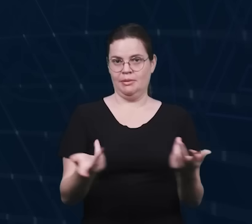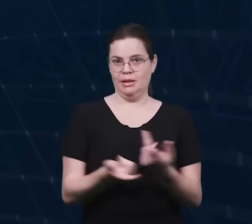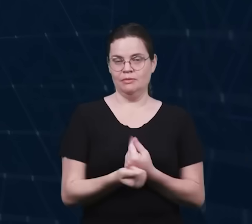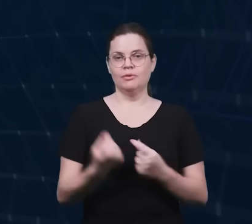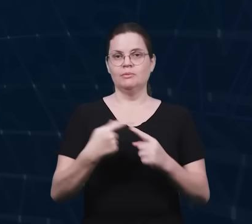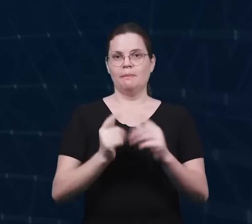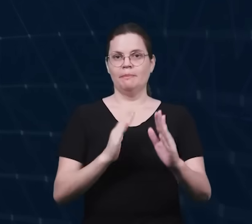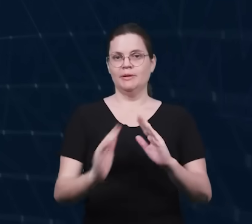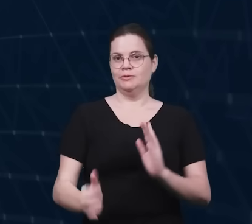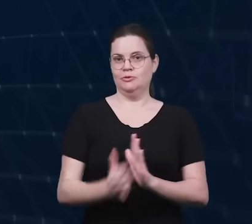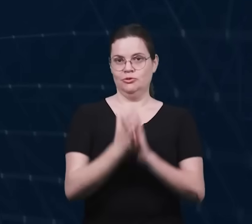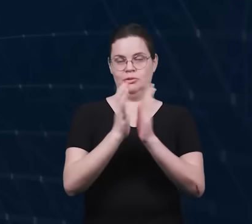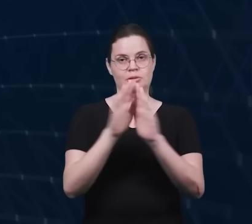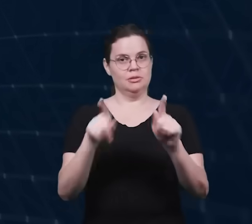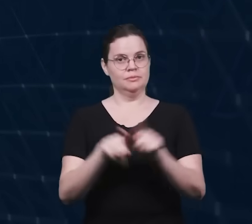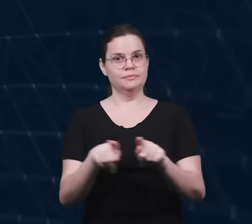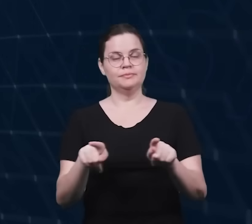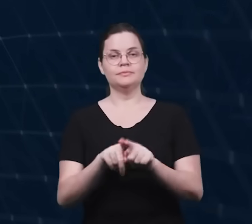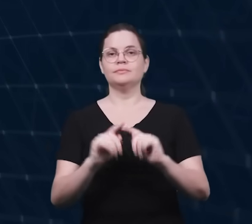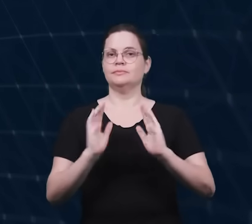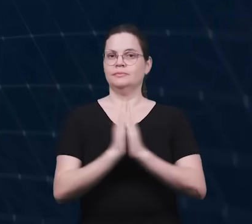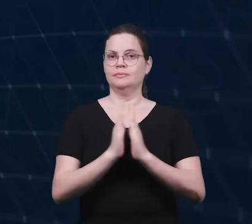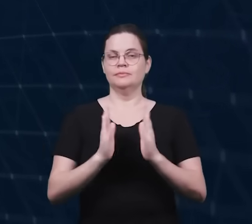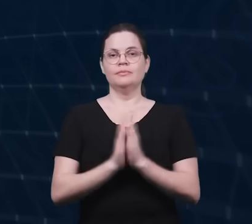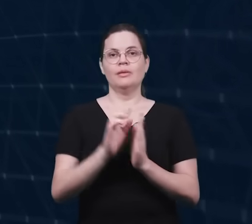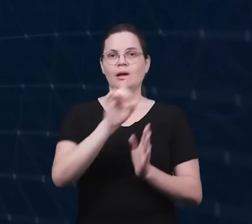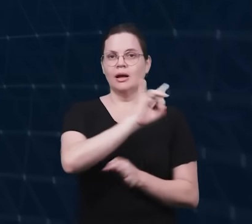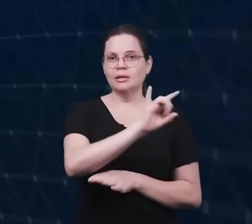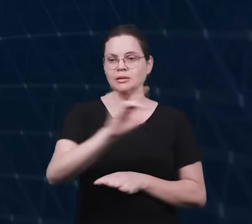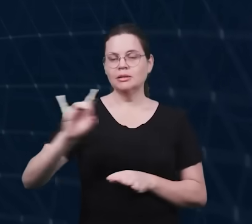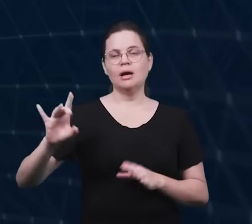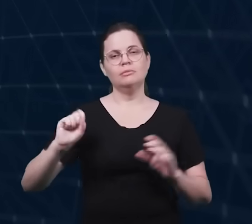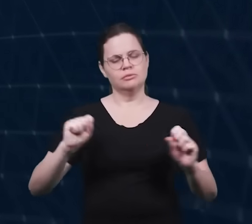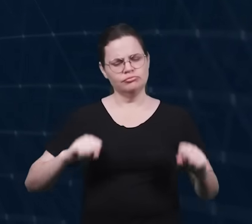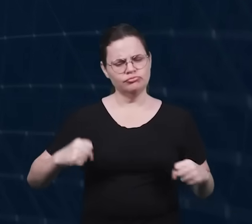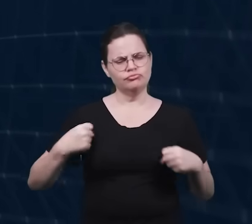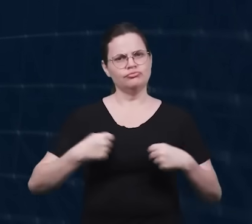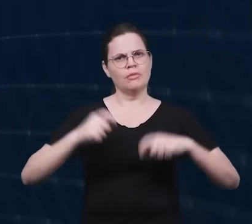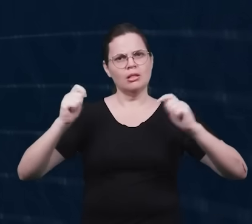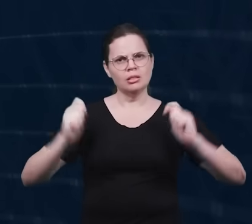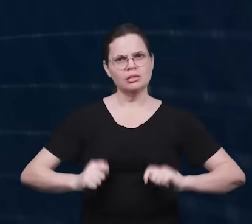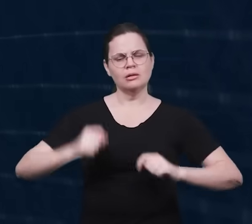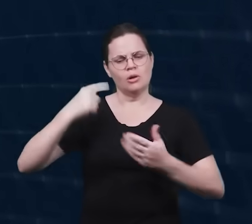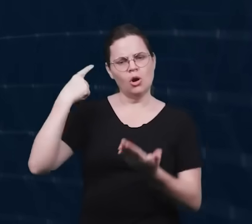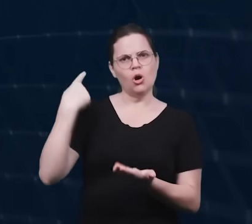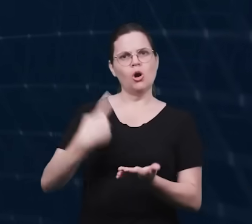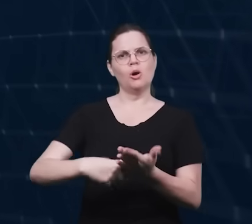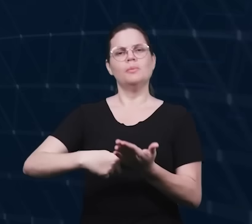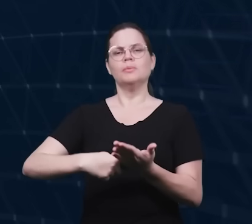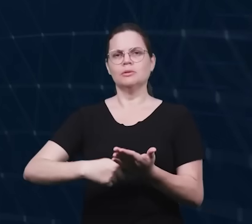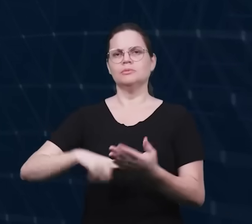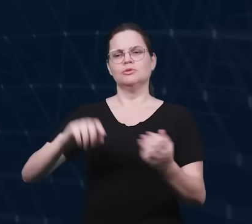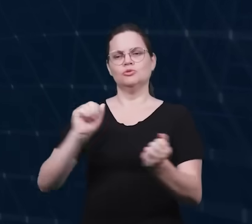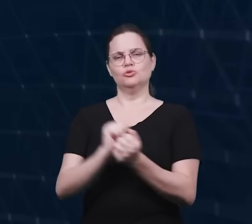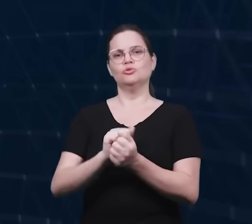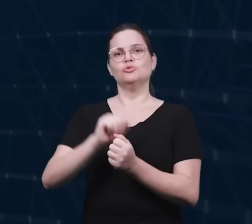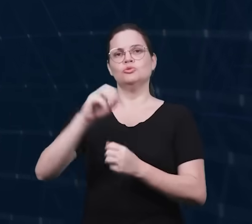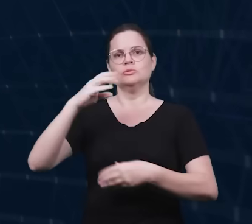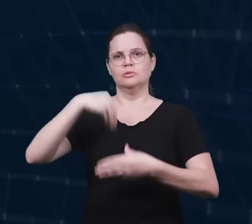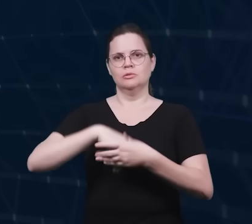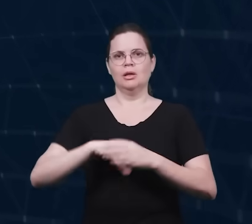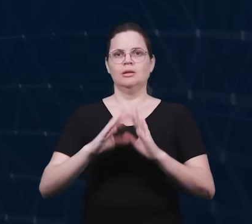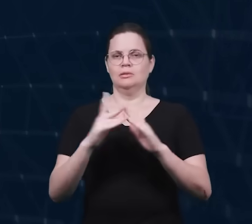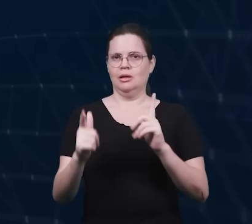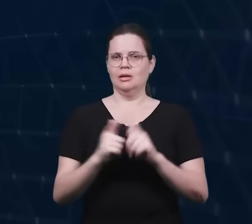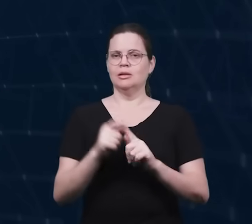orações e louvores, irmãos e irmãs renovaram suas forças e reafirmaram seu compromisso com a obra de Deus.